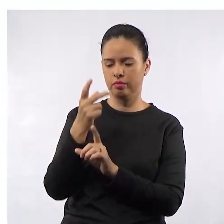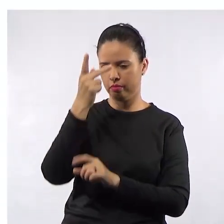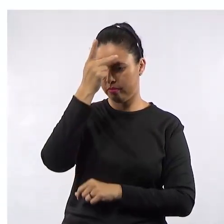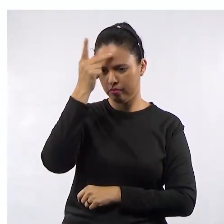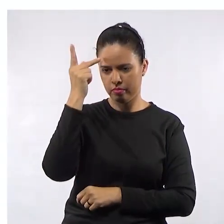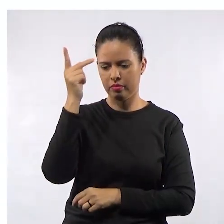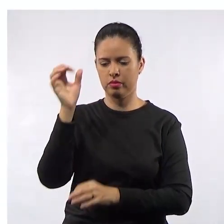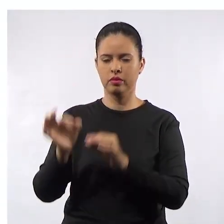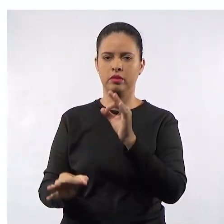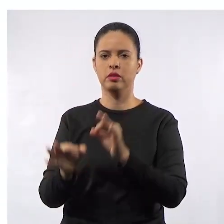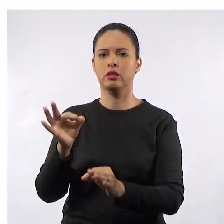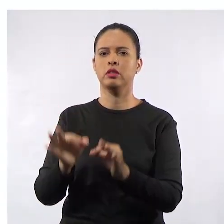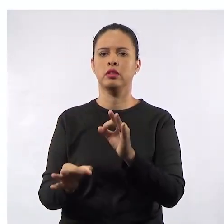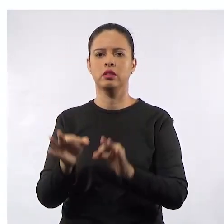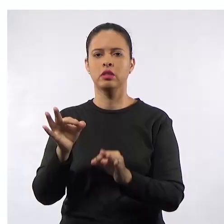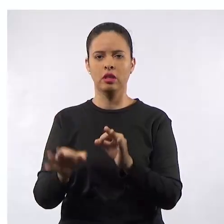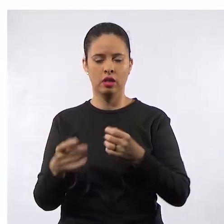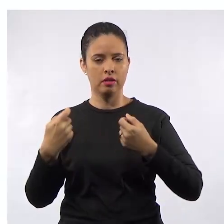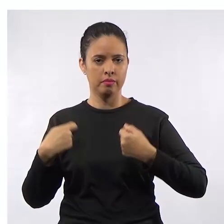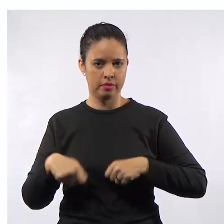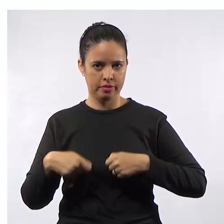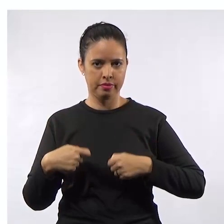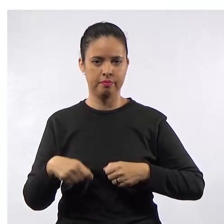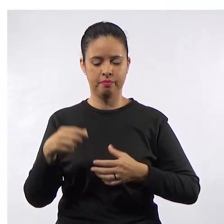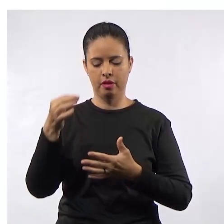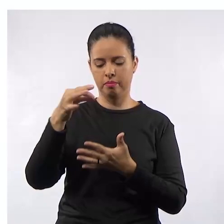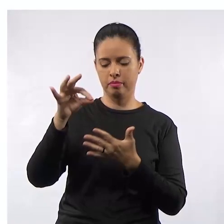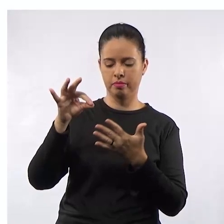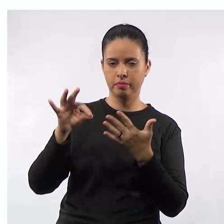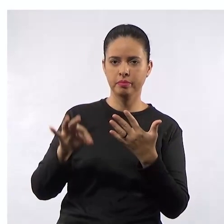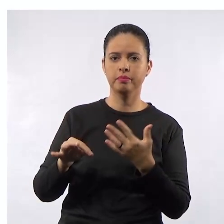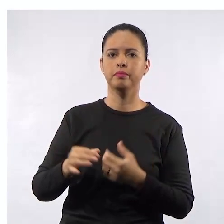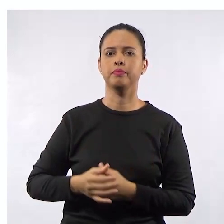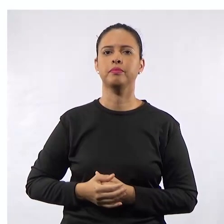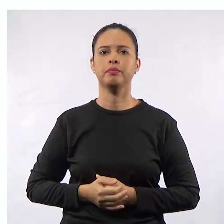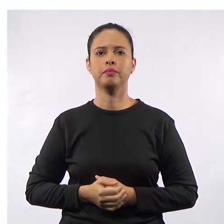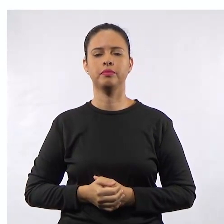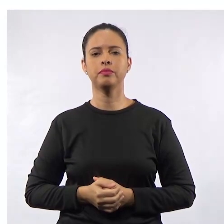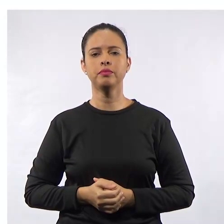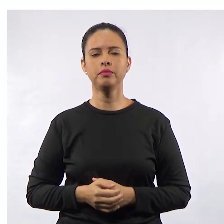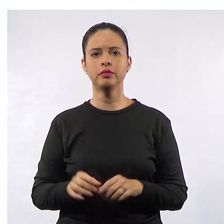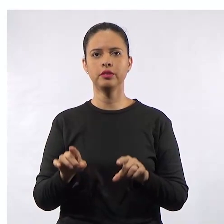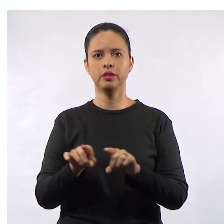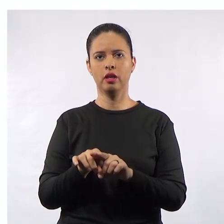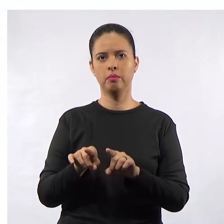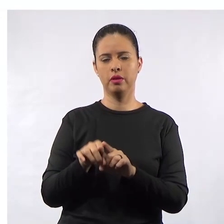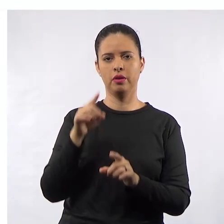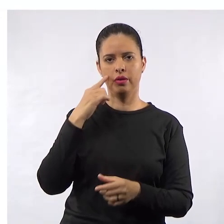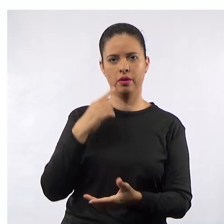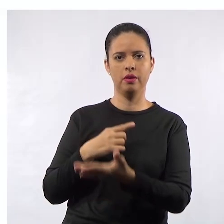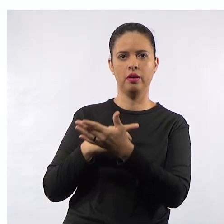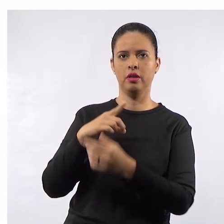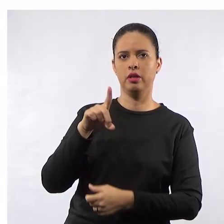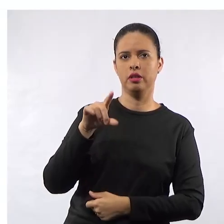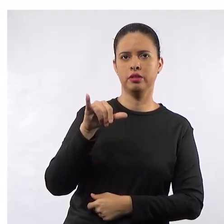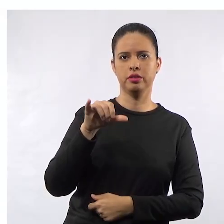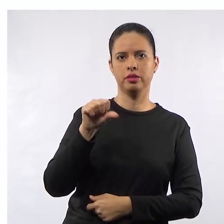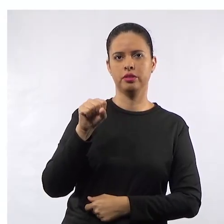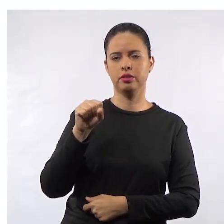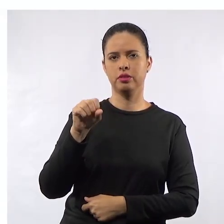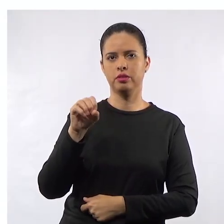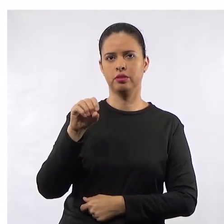ter a extinção de fato precisa passar pela etapa da liquidação tá E aqui vamos falar sobre a dissolução parcial olha só